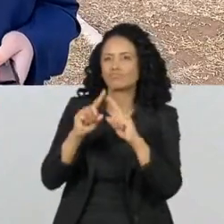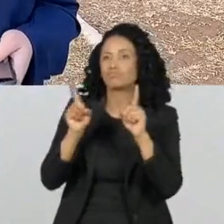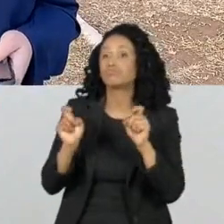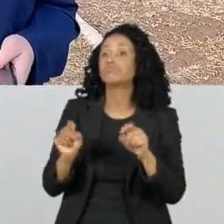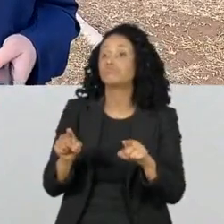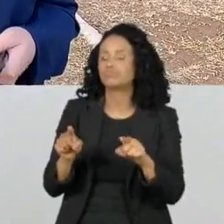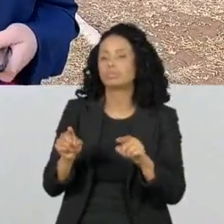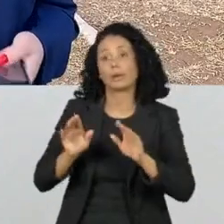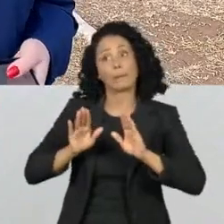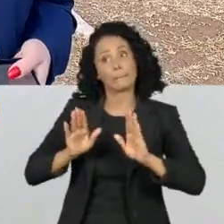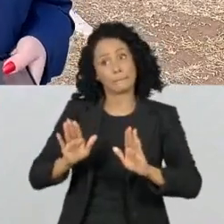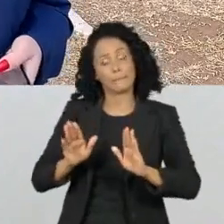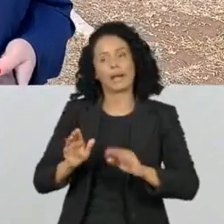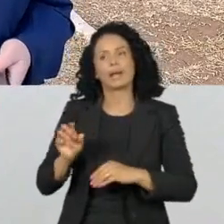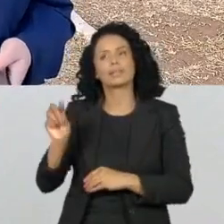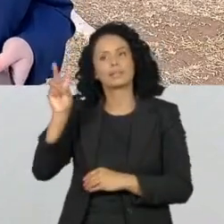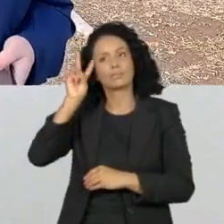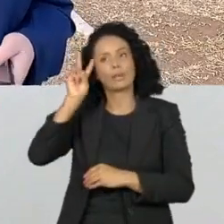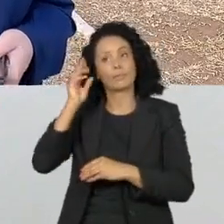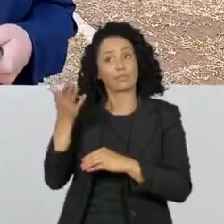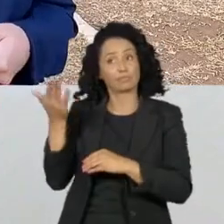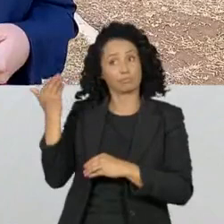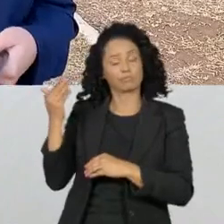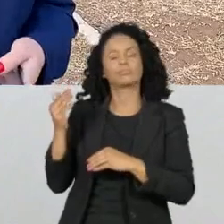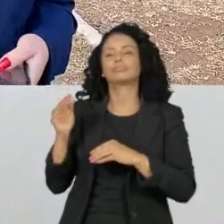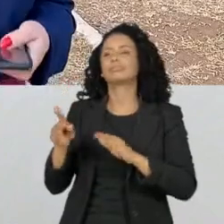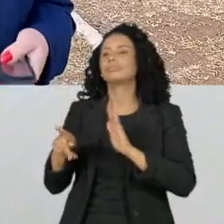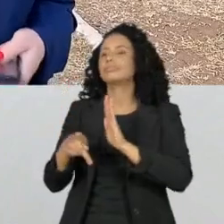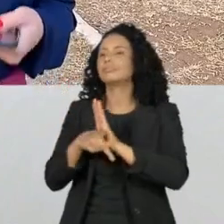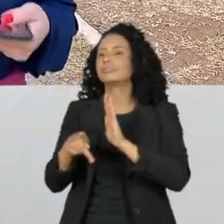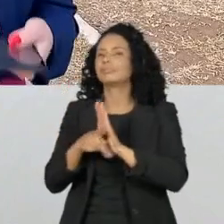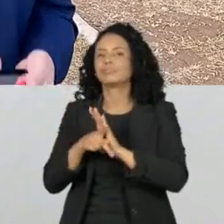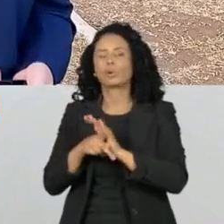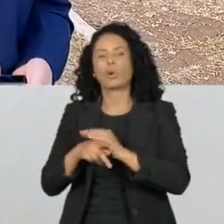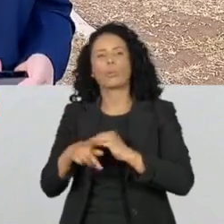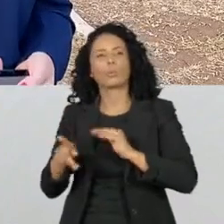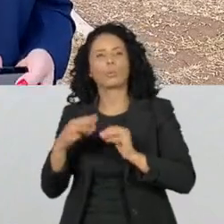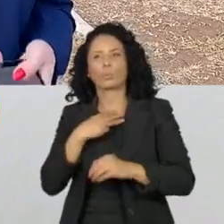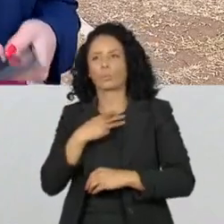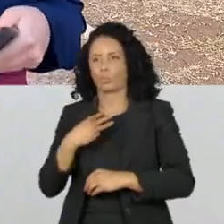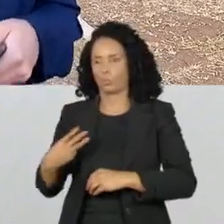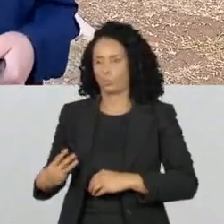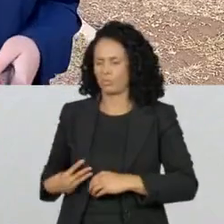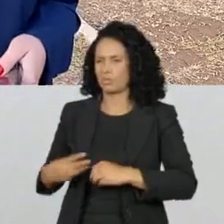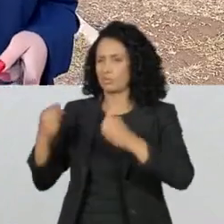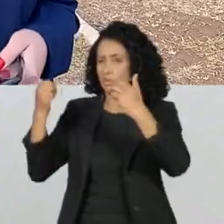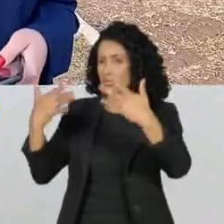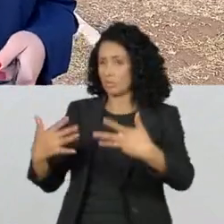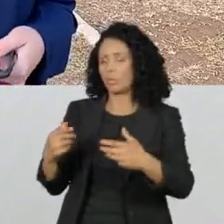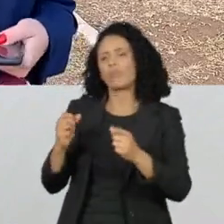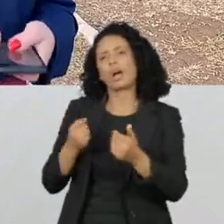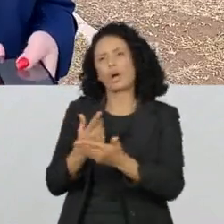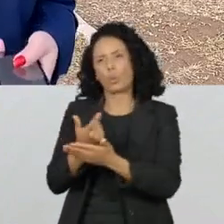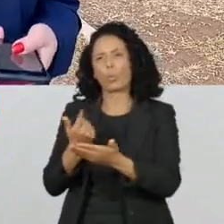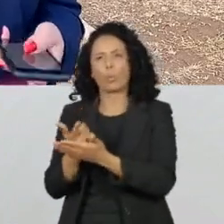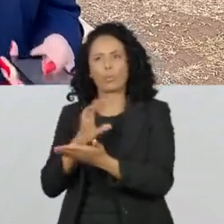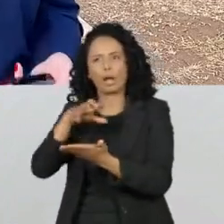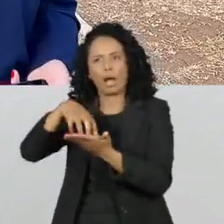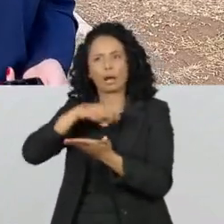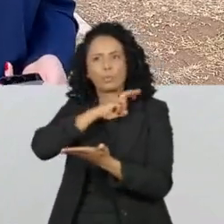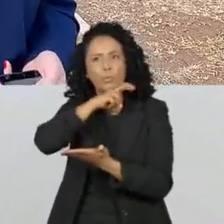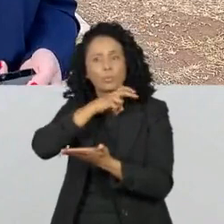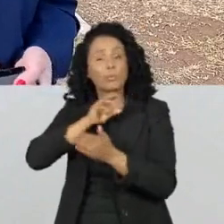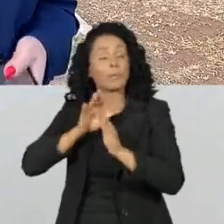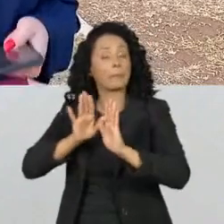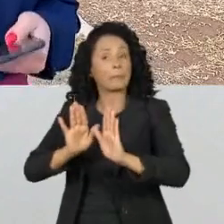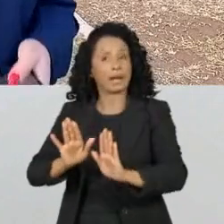Marcelo Queiroga, disse que vai sim comprar novas doses, vai comprar novas doses de Coronavac, mas isso não vai ser feito direto do